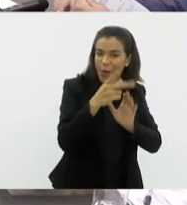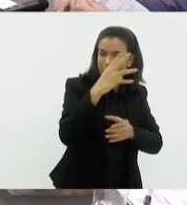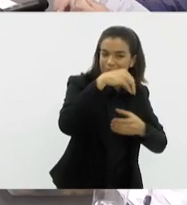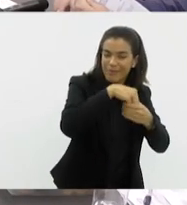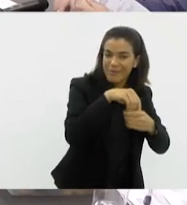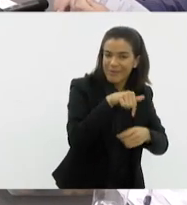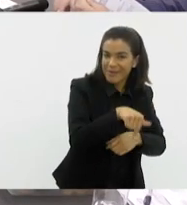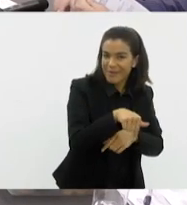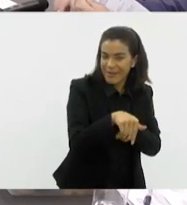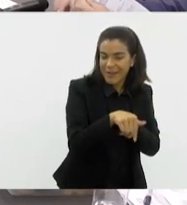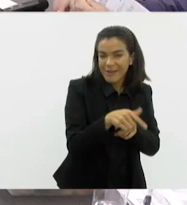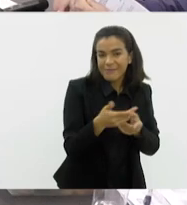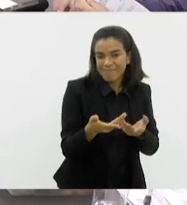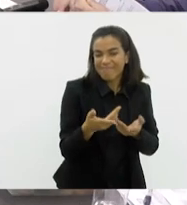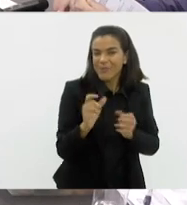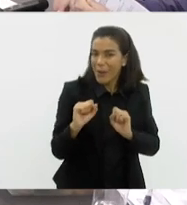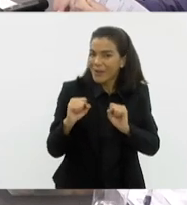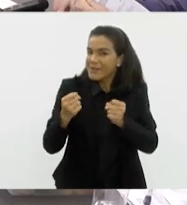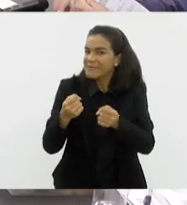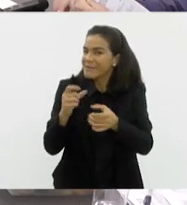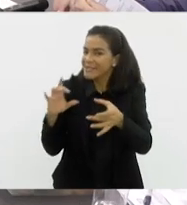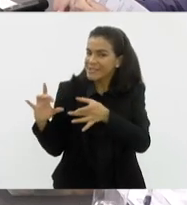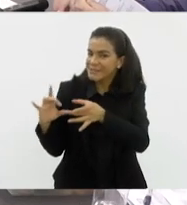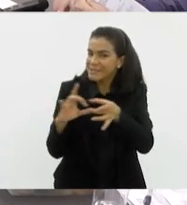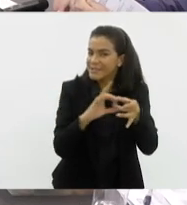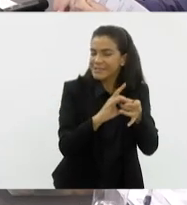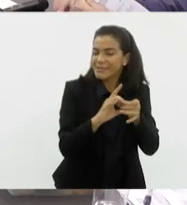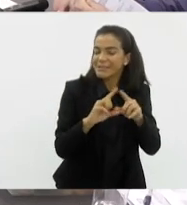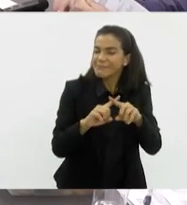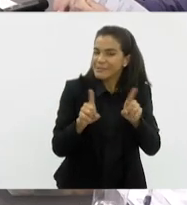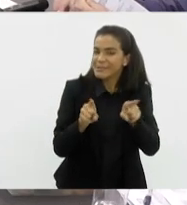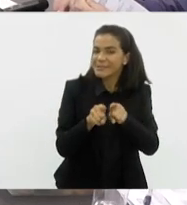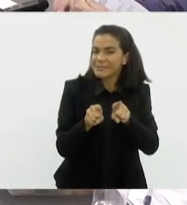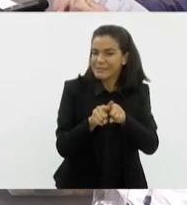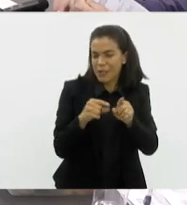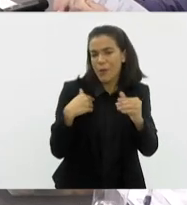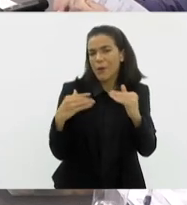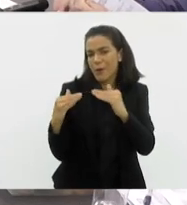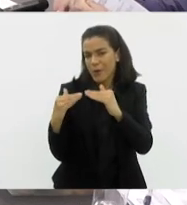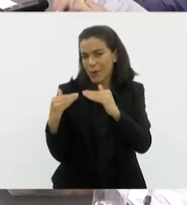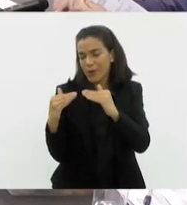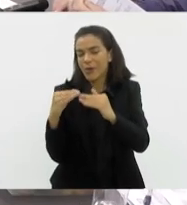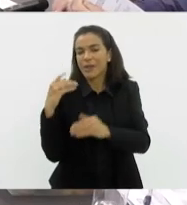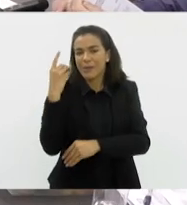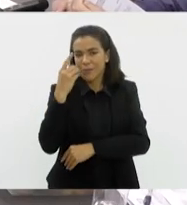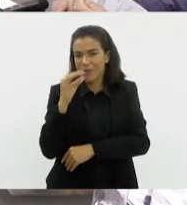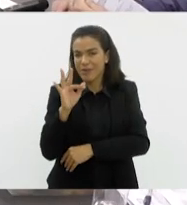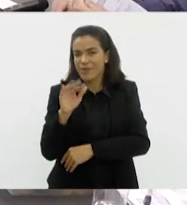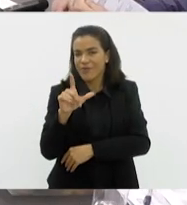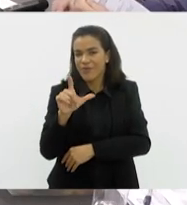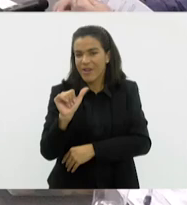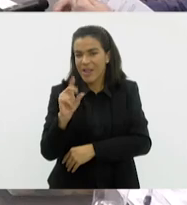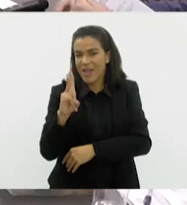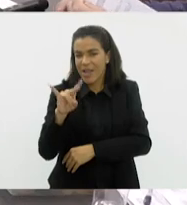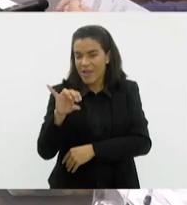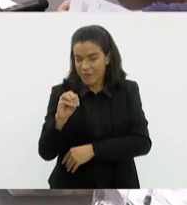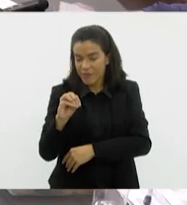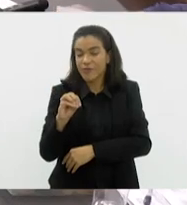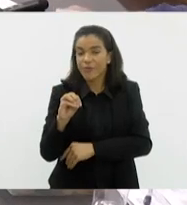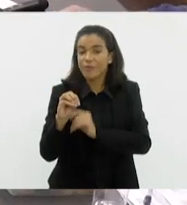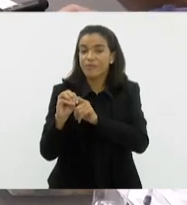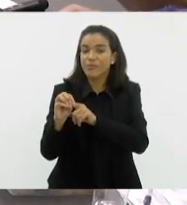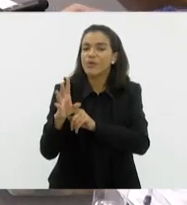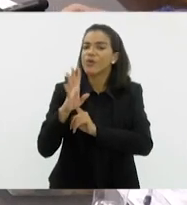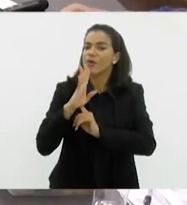não se valem disso. Então, a defesa é só nesse sentido, mas eu concordo com o deputado Serafini, que conhece bem, já vou passar para a Vossa Excelência,